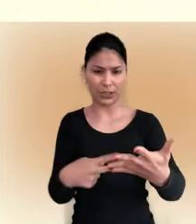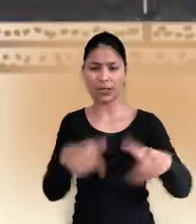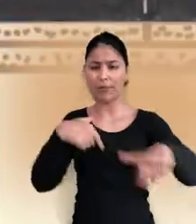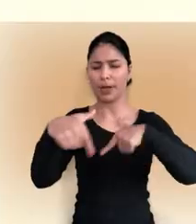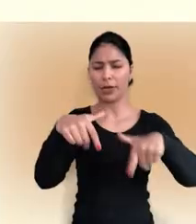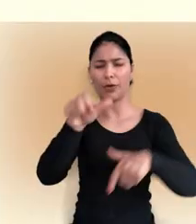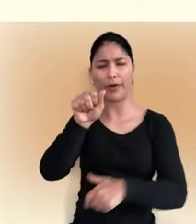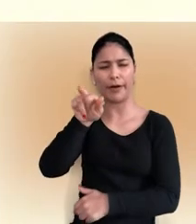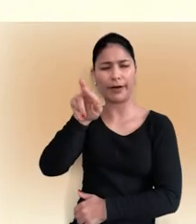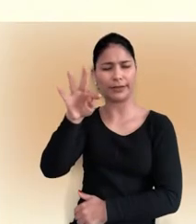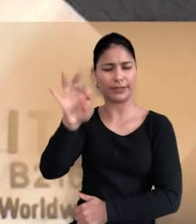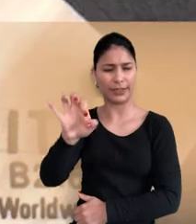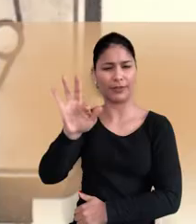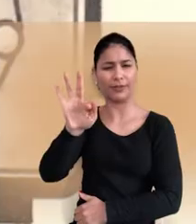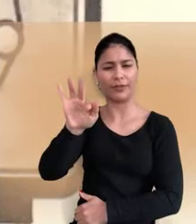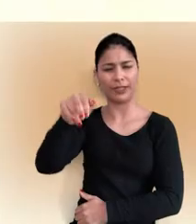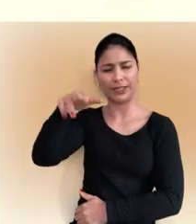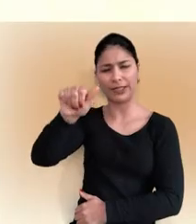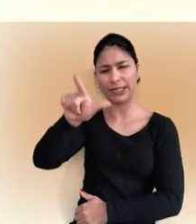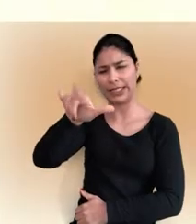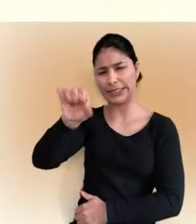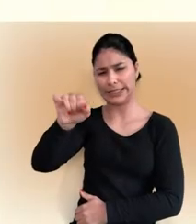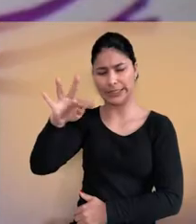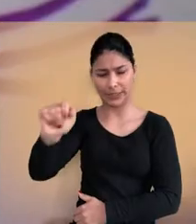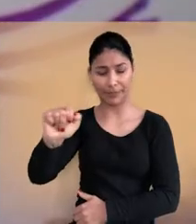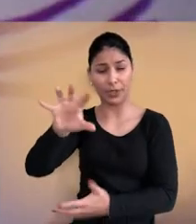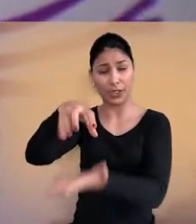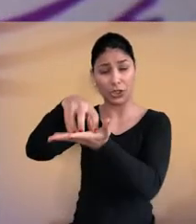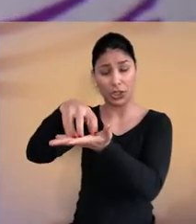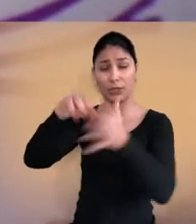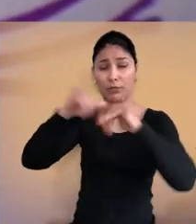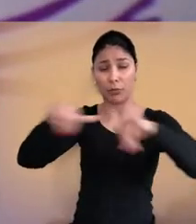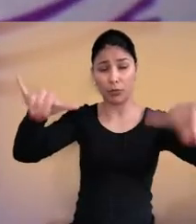finalista na agência de publicidade Provenda.